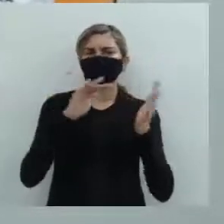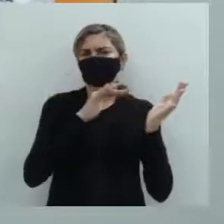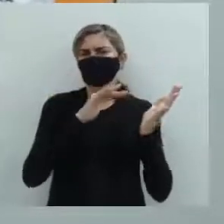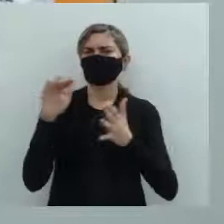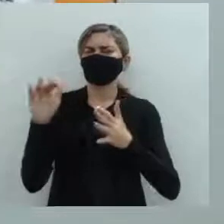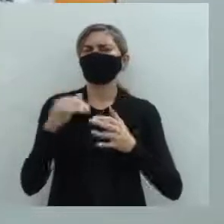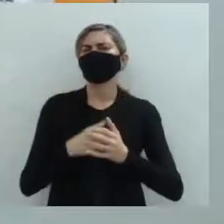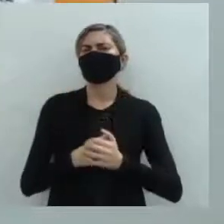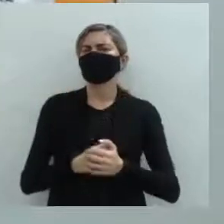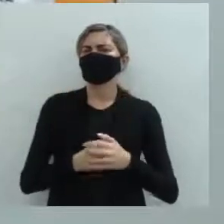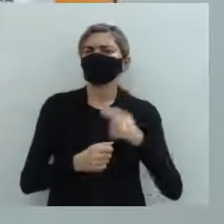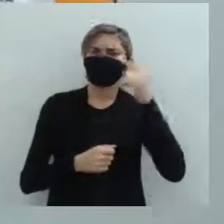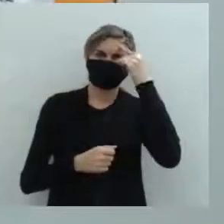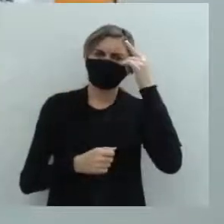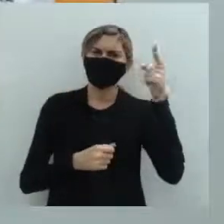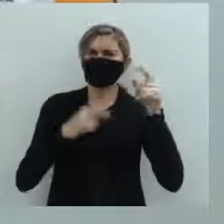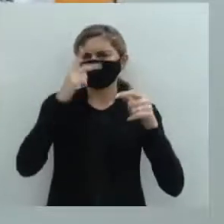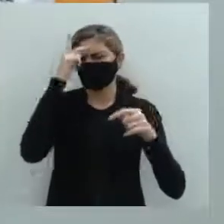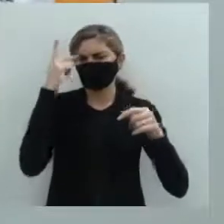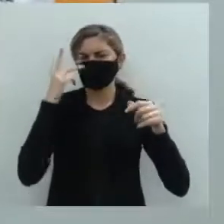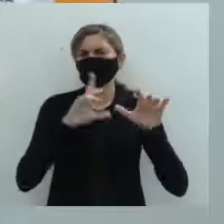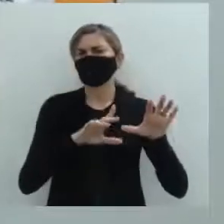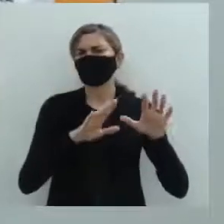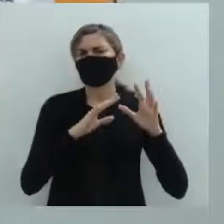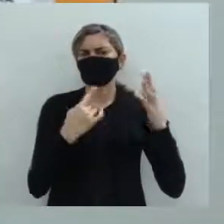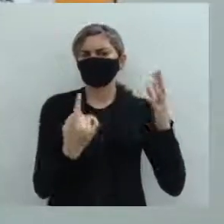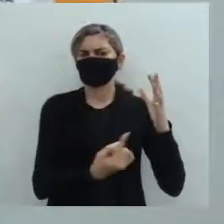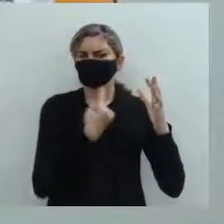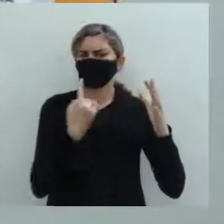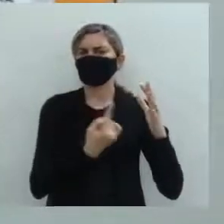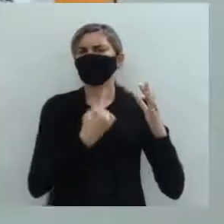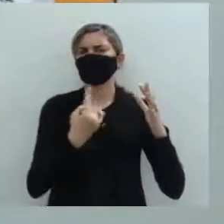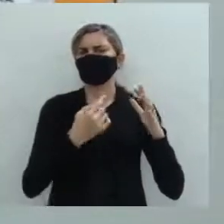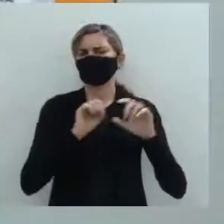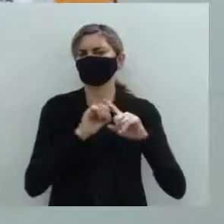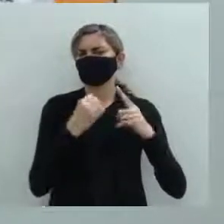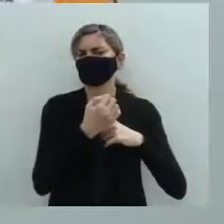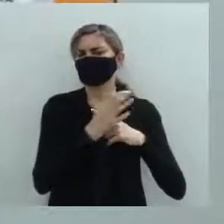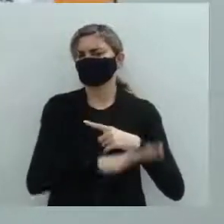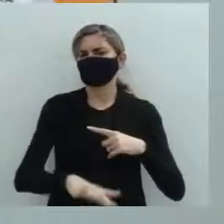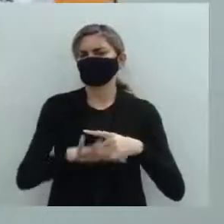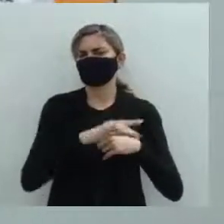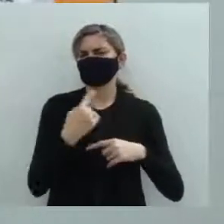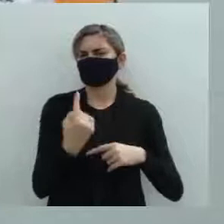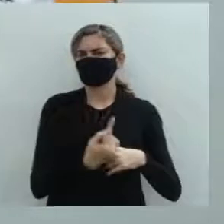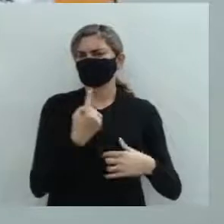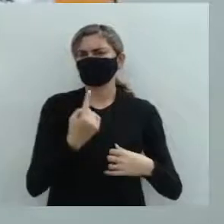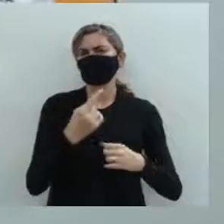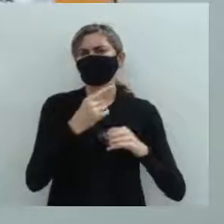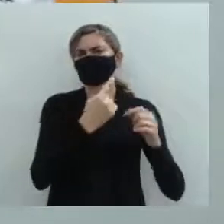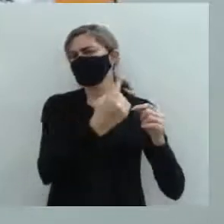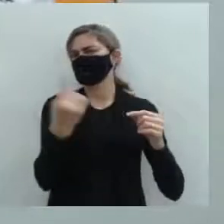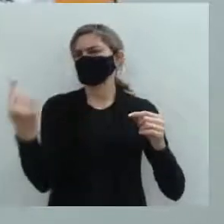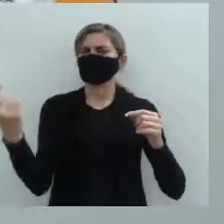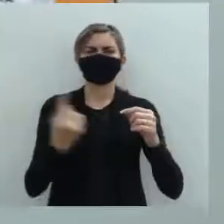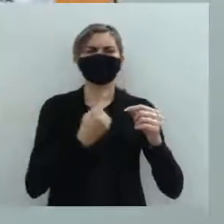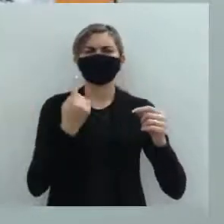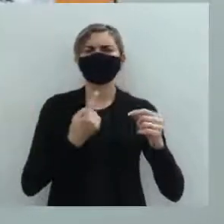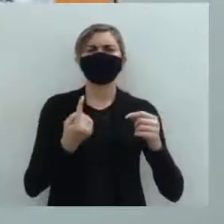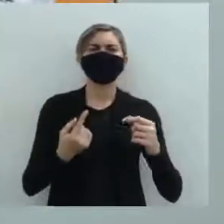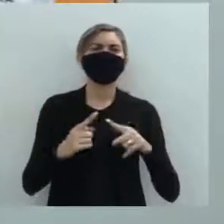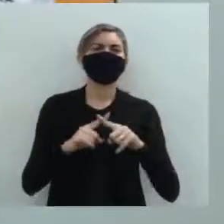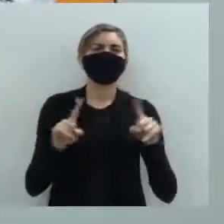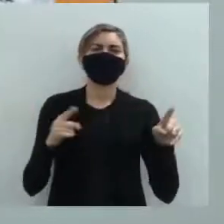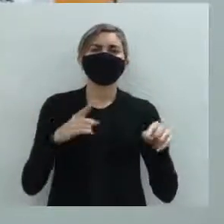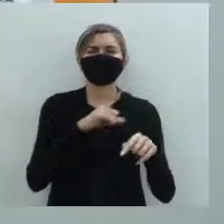Então vamos partir do princípio de que as pessoas estavam no isolamento social. Eu estava no isolamento social, não é? Os indivíduos estão no isolamento social,